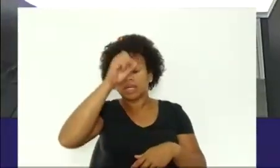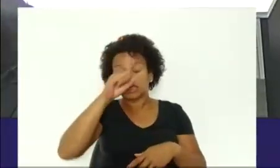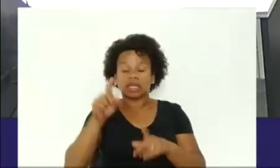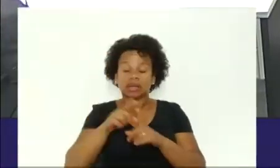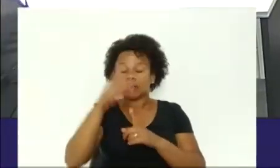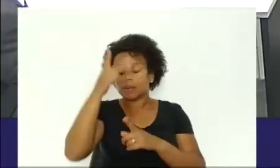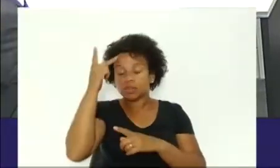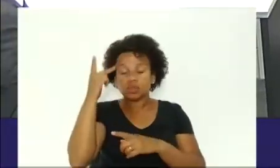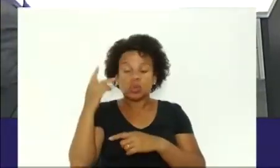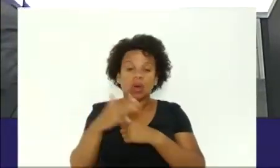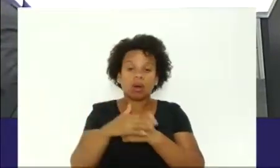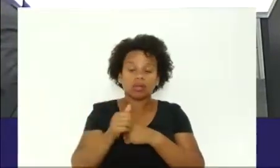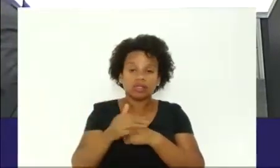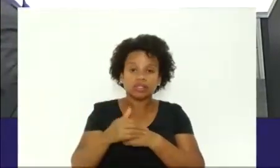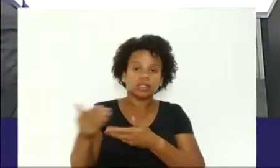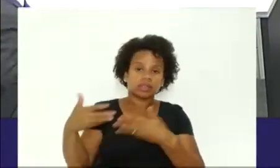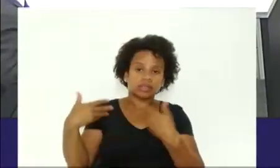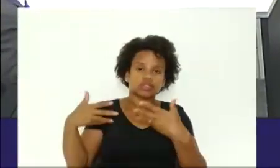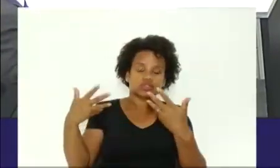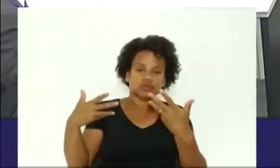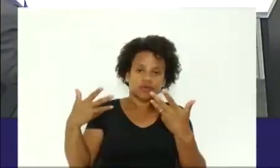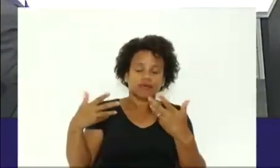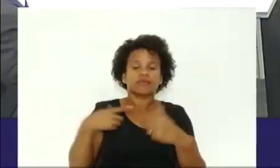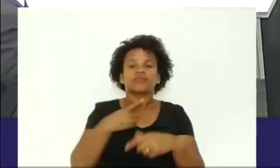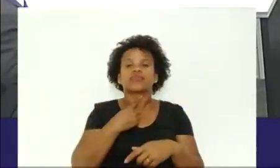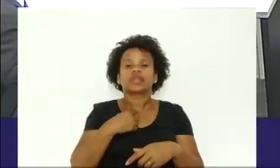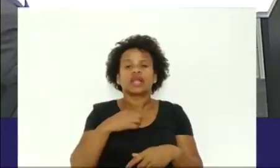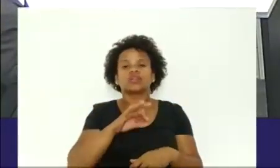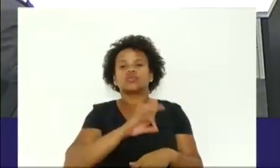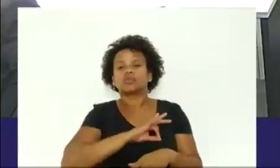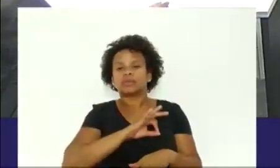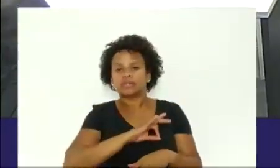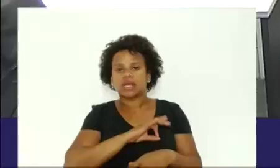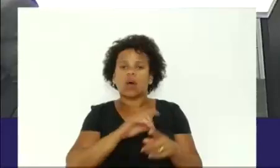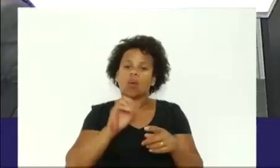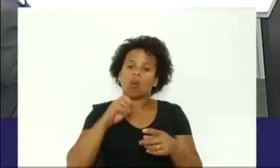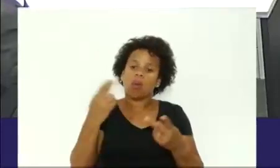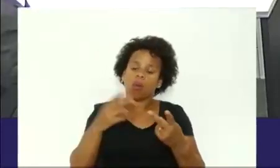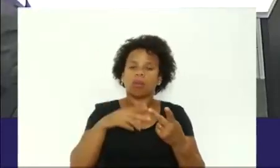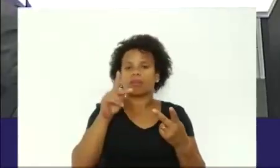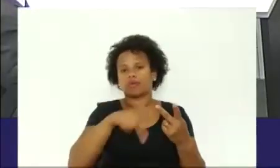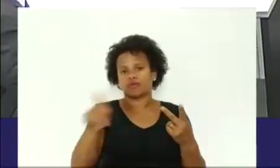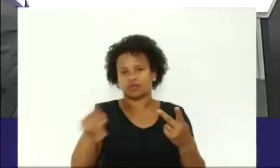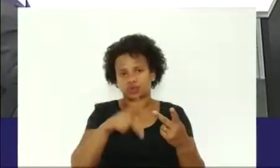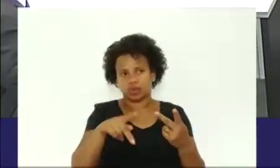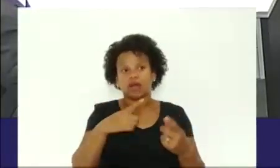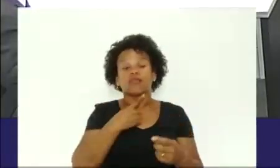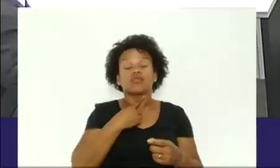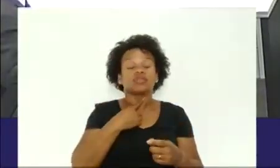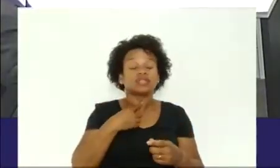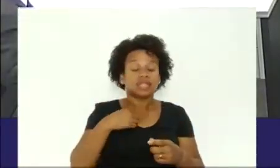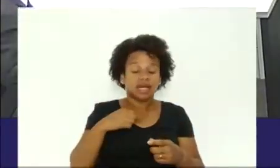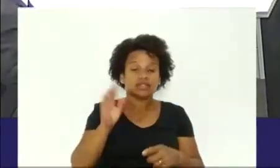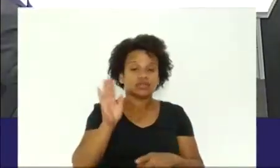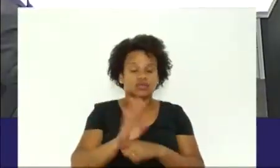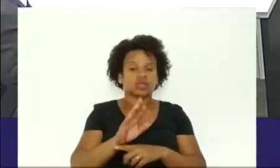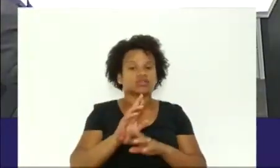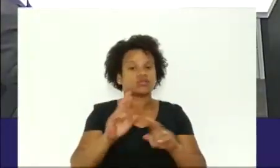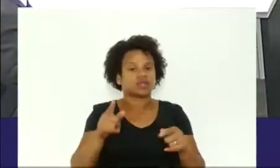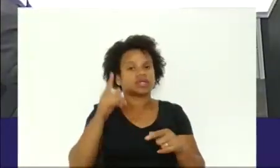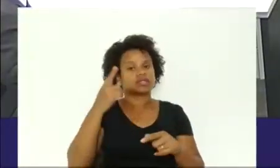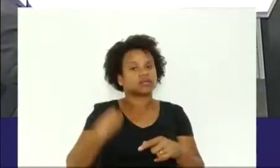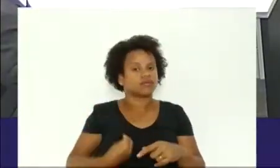queridas, tendo desejo de ser policial ou professora. Com vontade de fazer a diferença na vida das